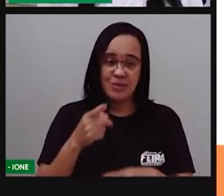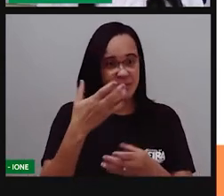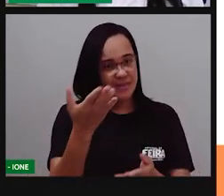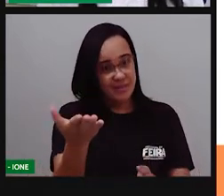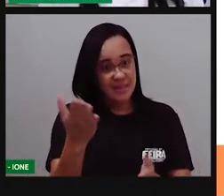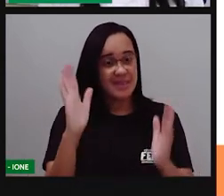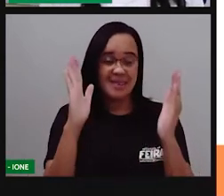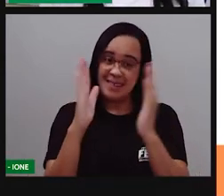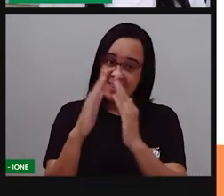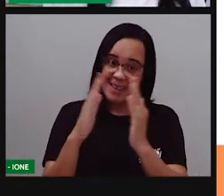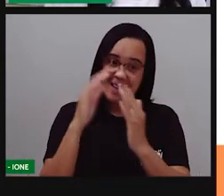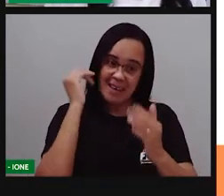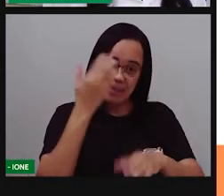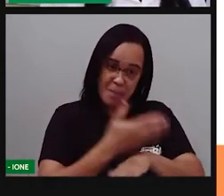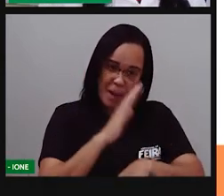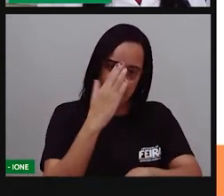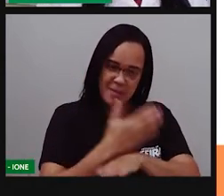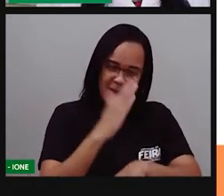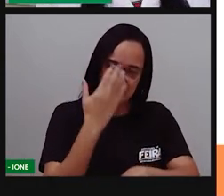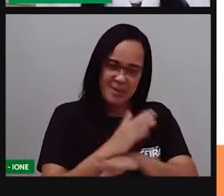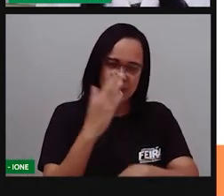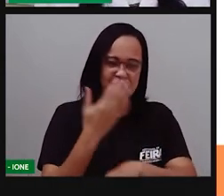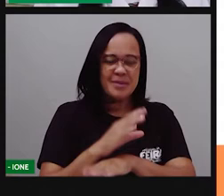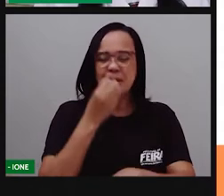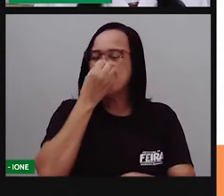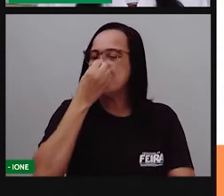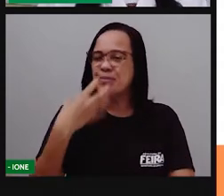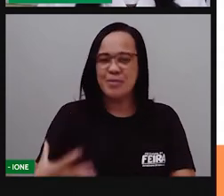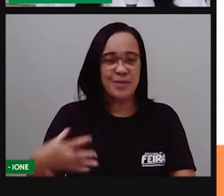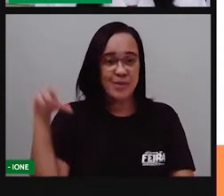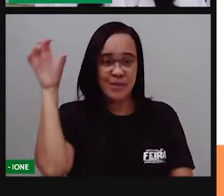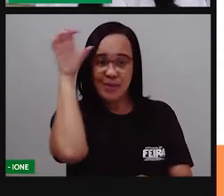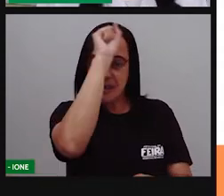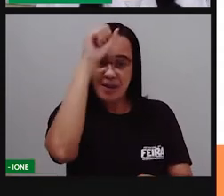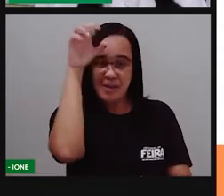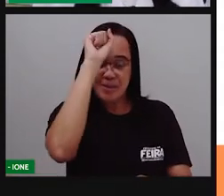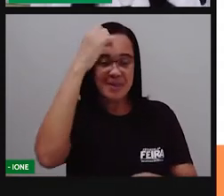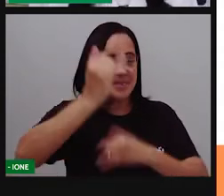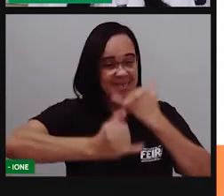sai na sua casa e você vai ver como é divertido aprender brincando